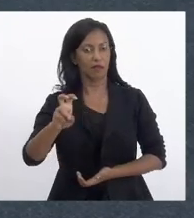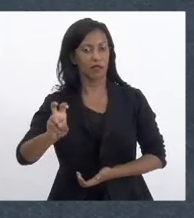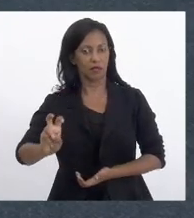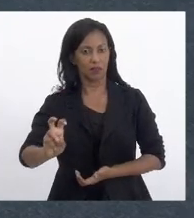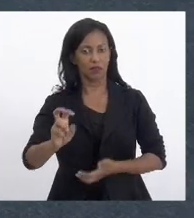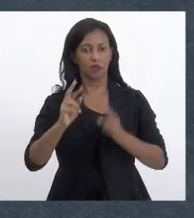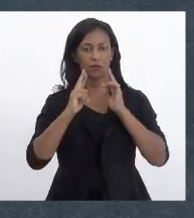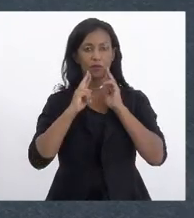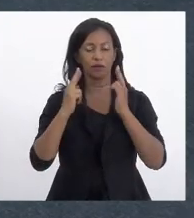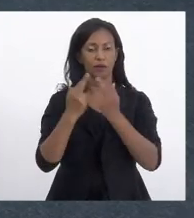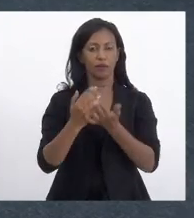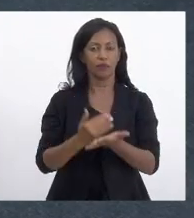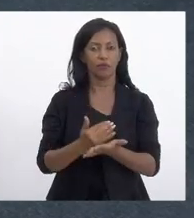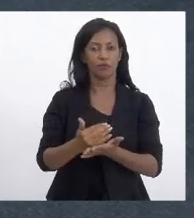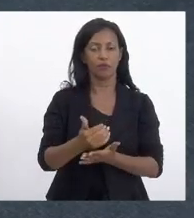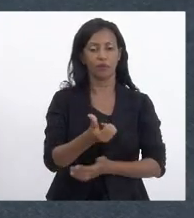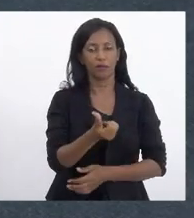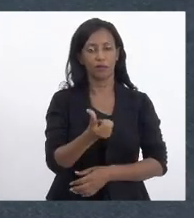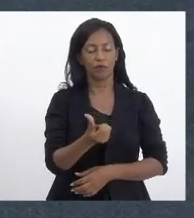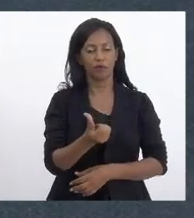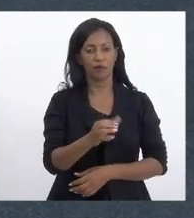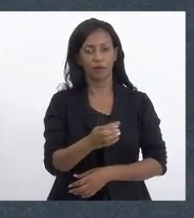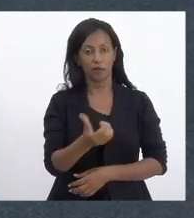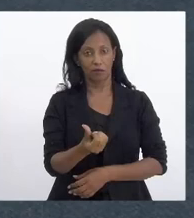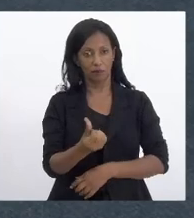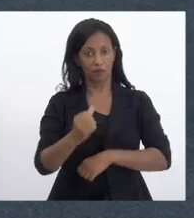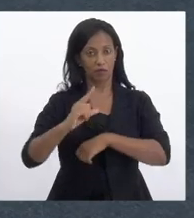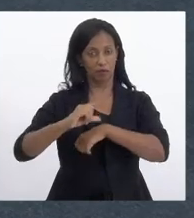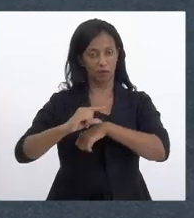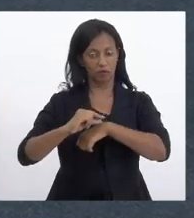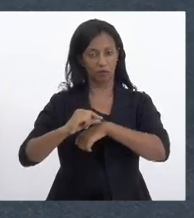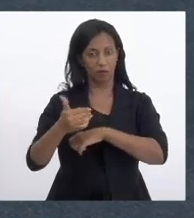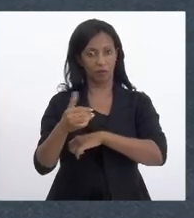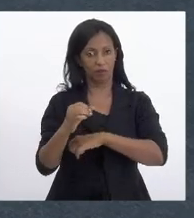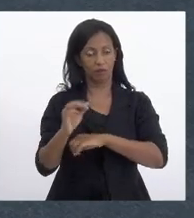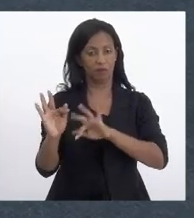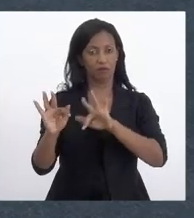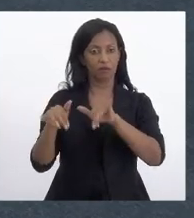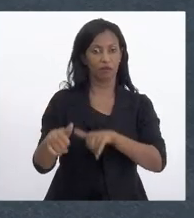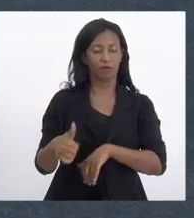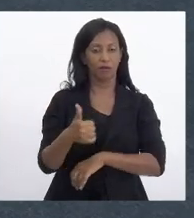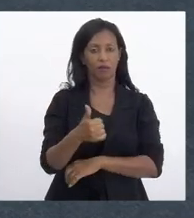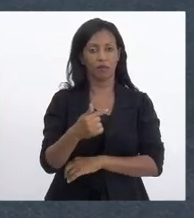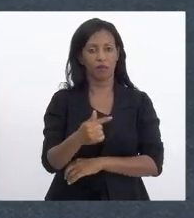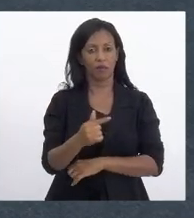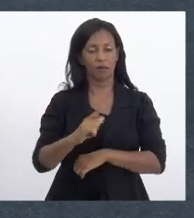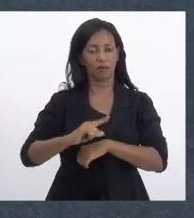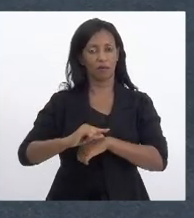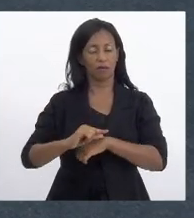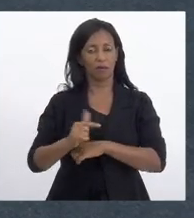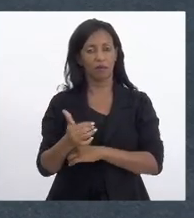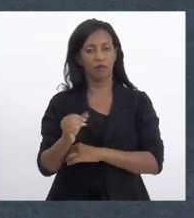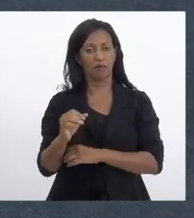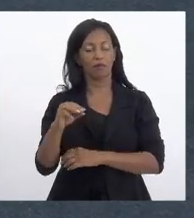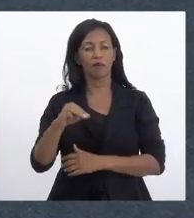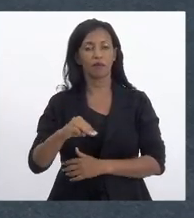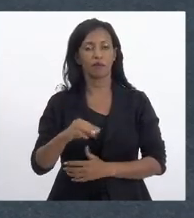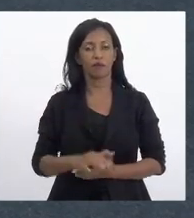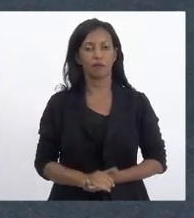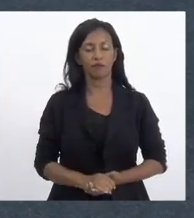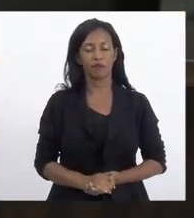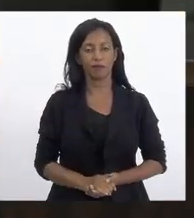extraordinária, que, iniciada às 16 horas e 10 minutos, encerrou-se às 17 horas e 10